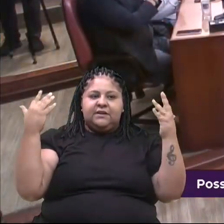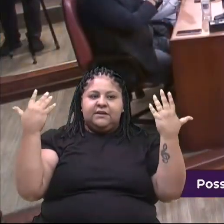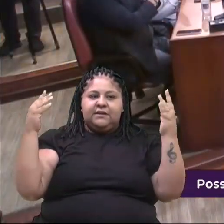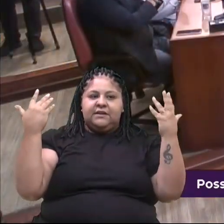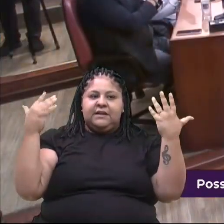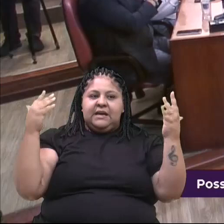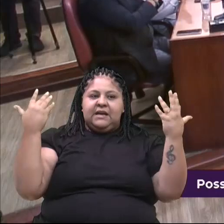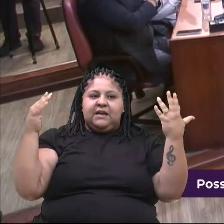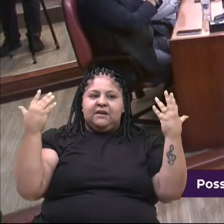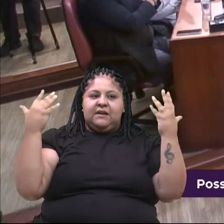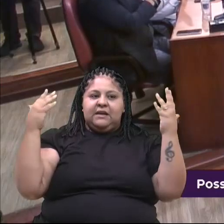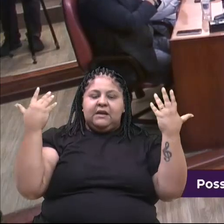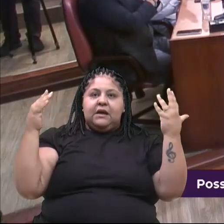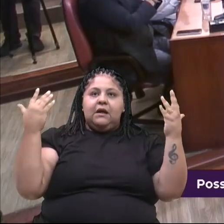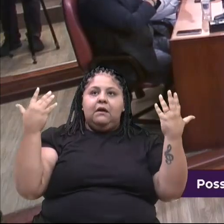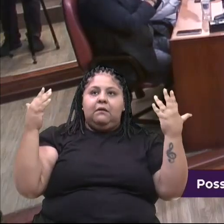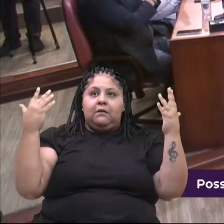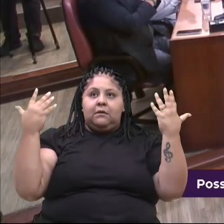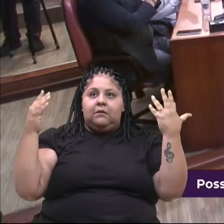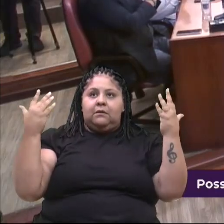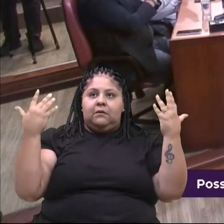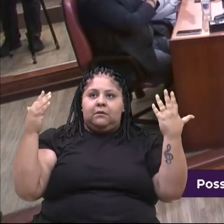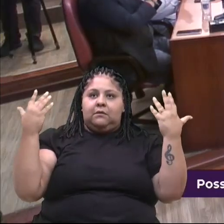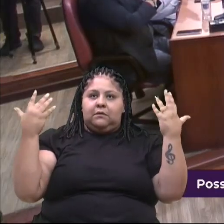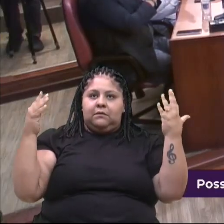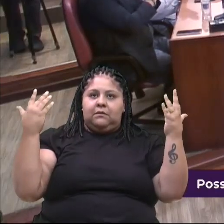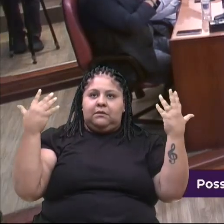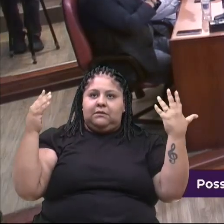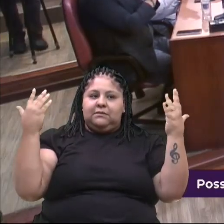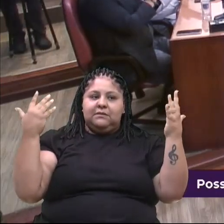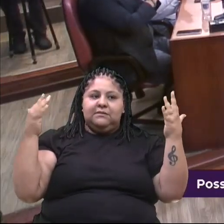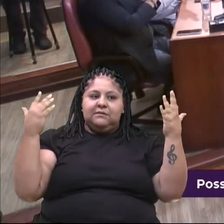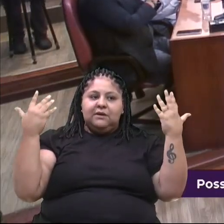Minha filha veio para me